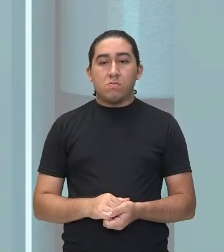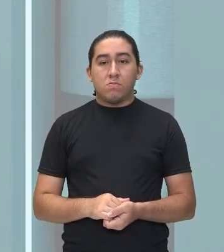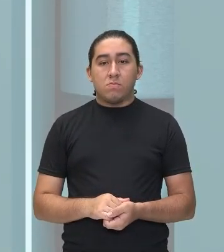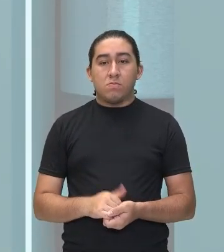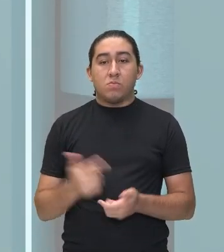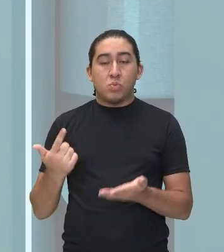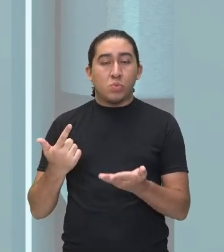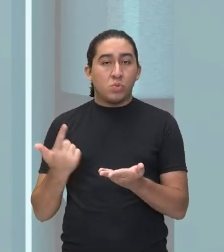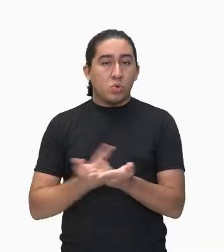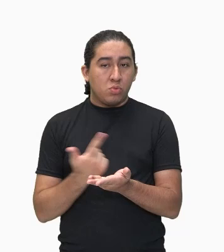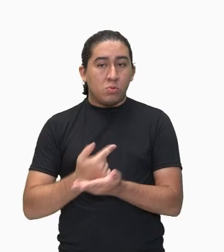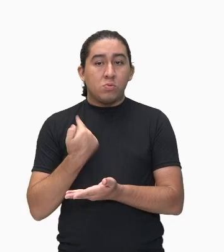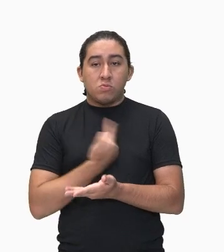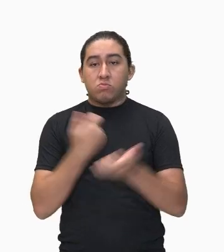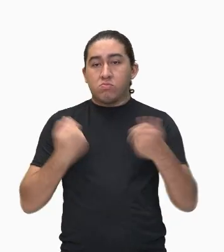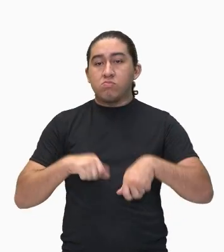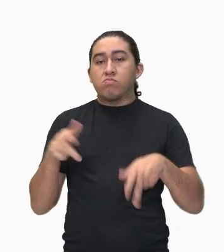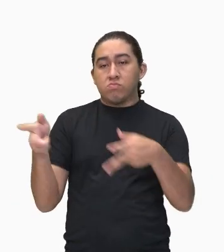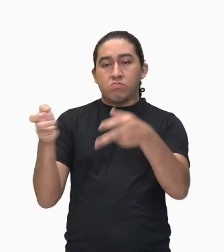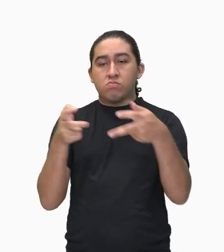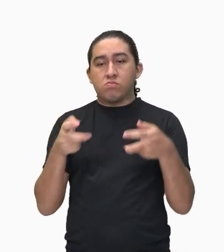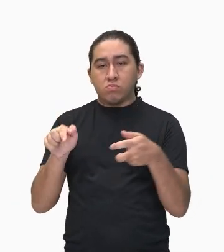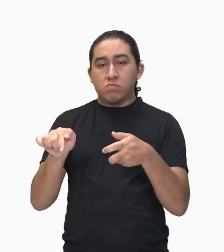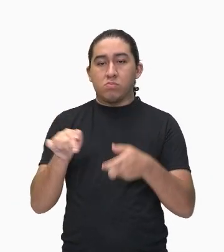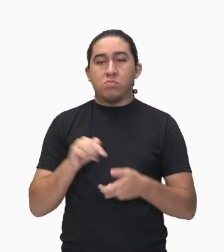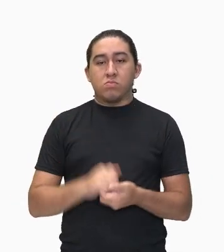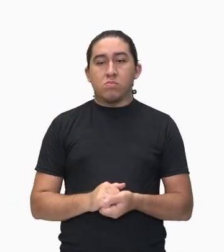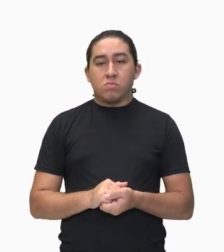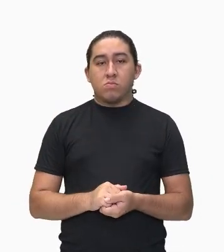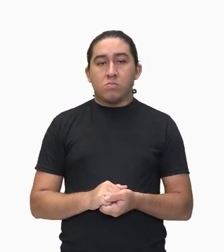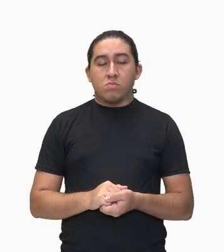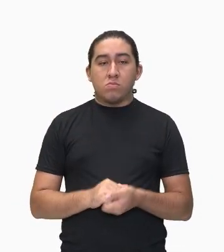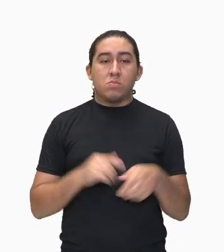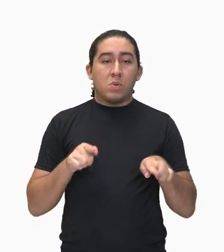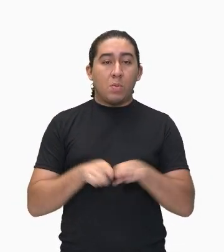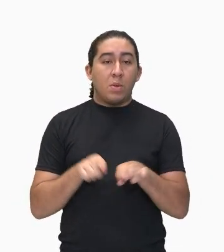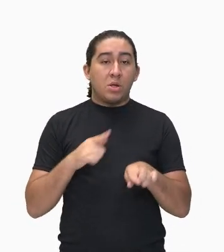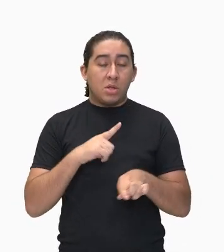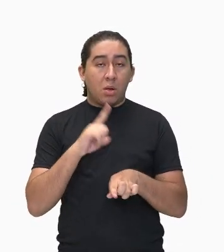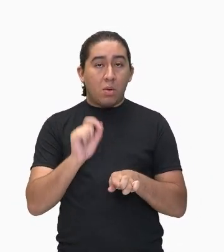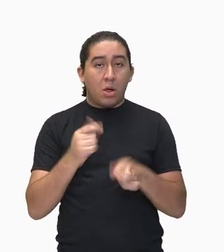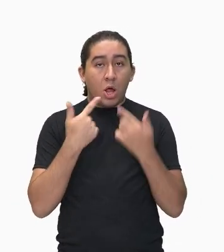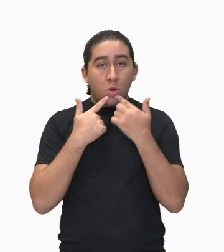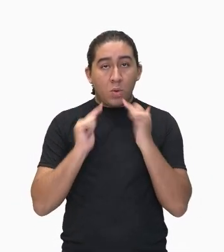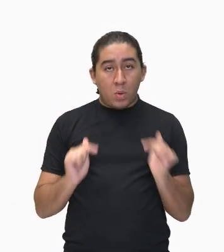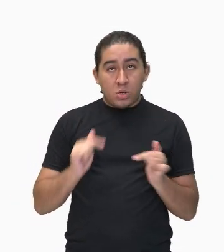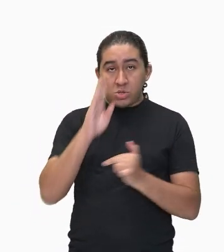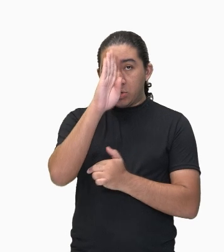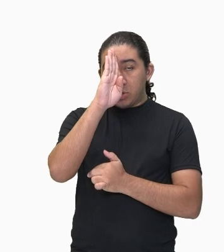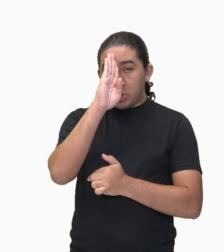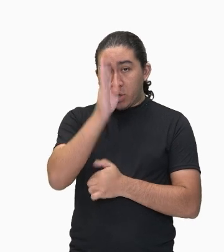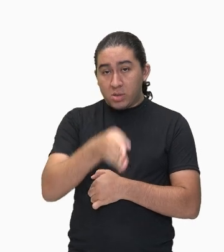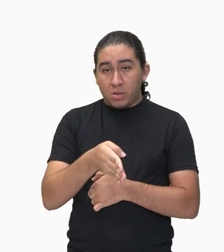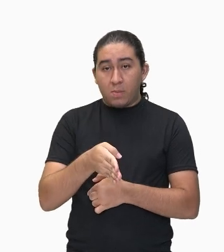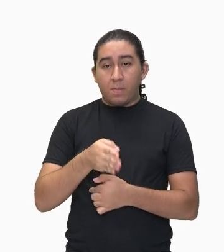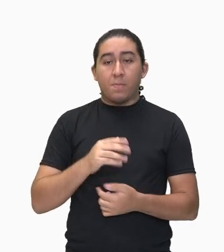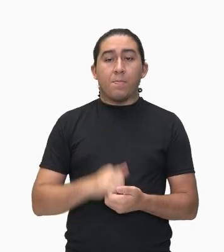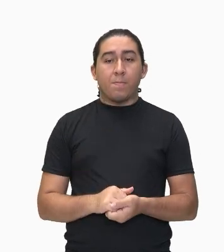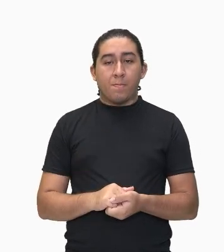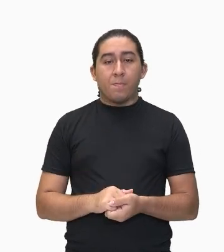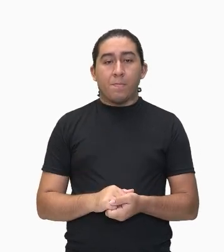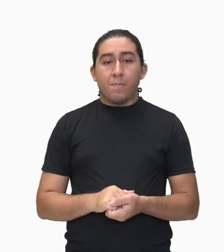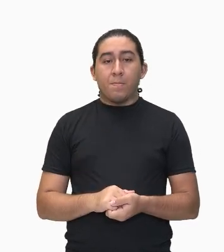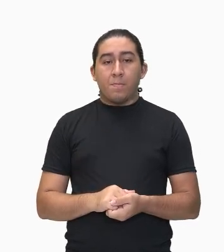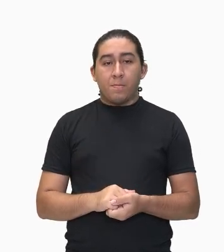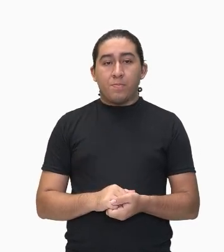podemos constatar isso, né? E também tem a linguagem objetiva. Lá no romantismo